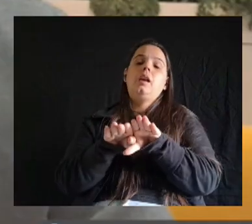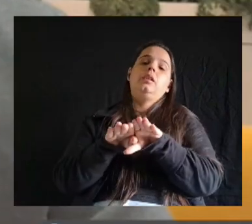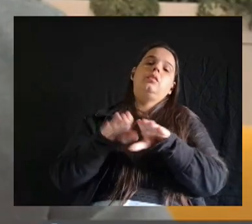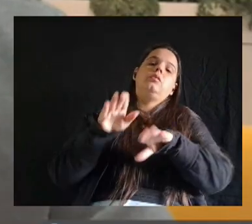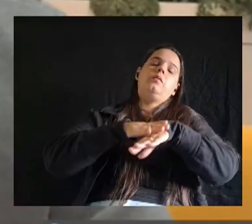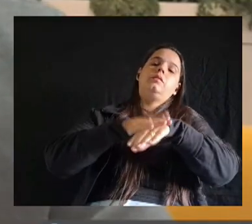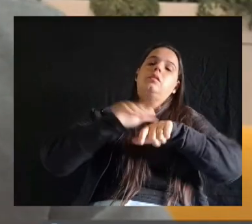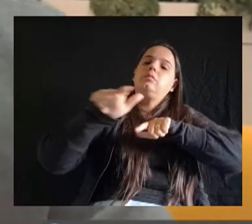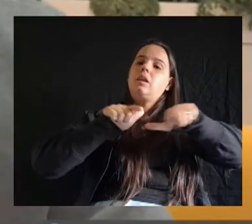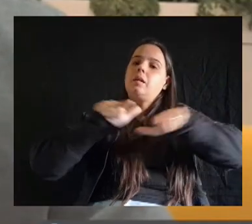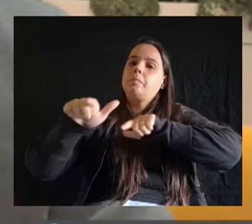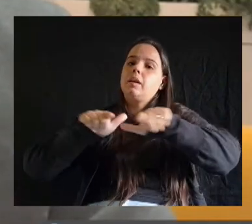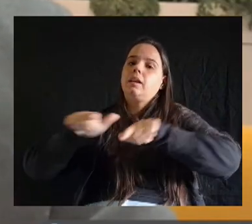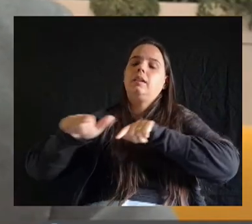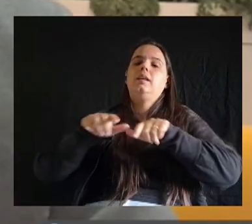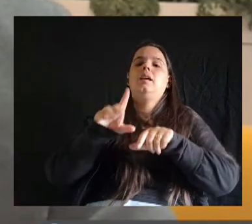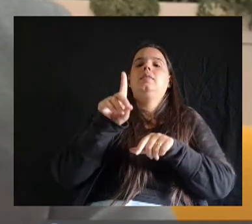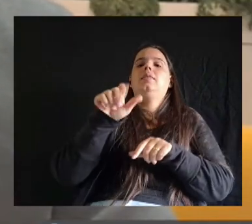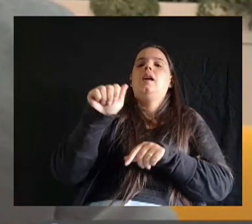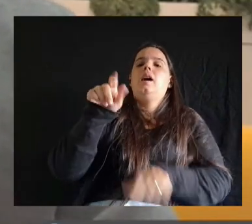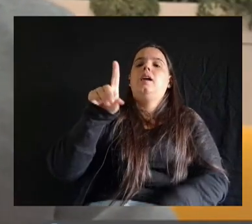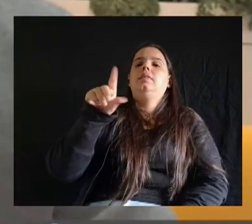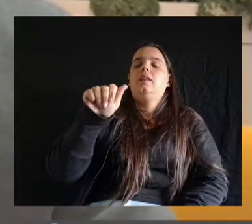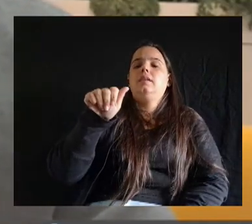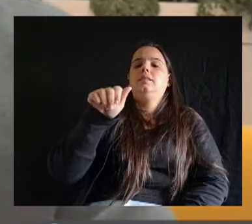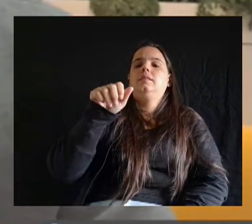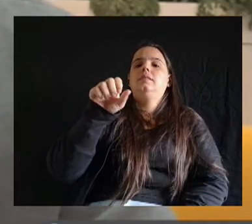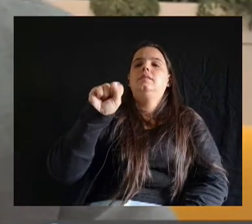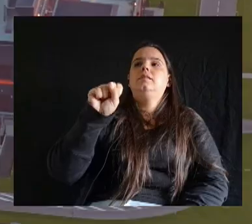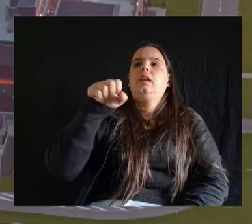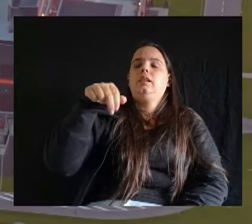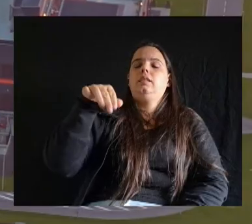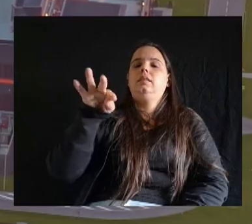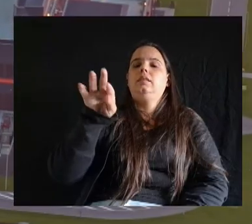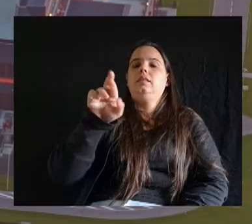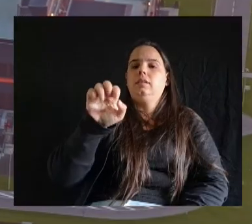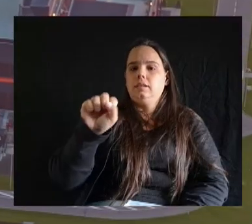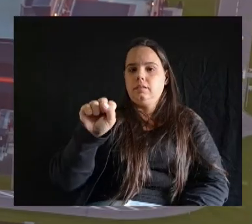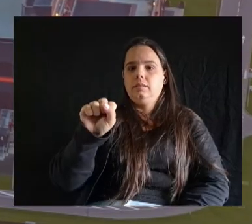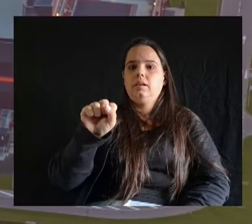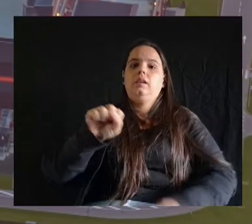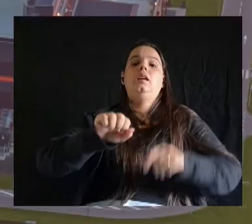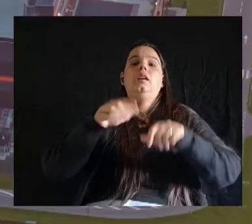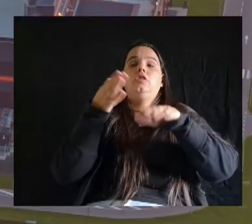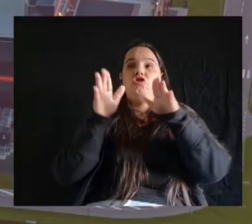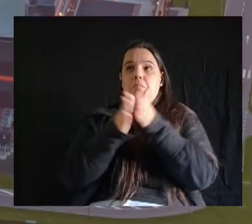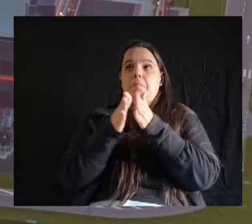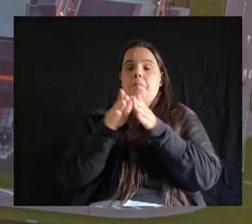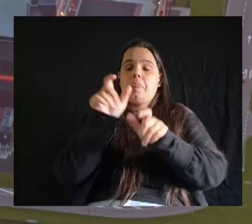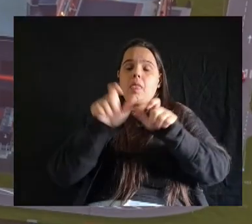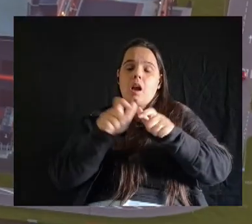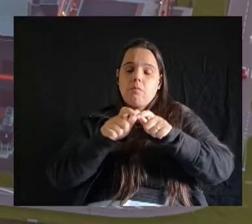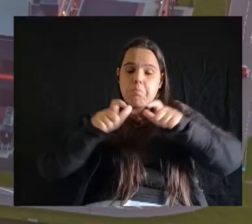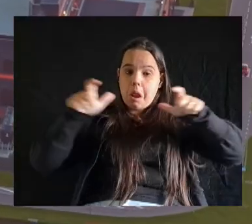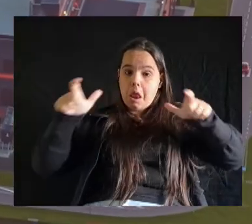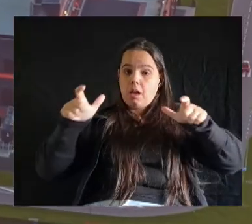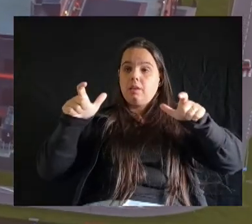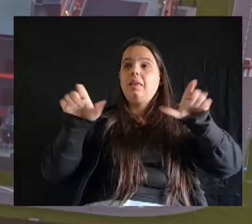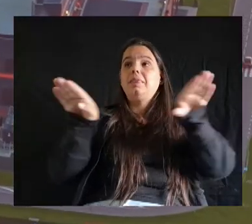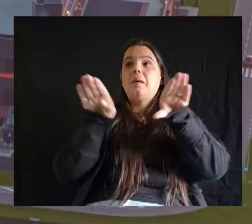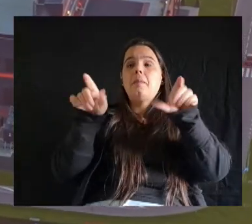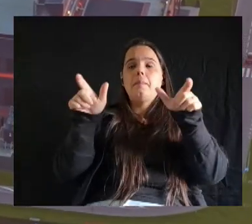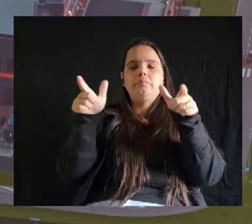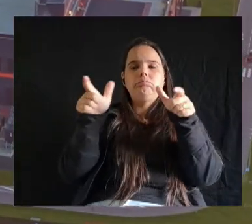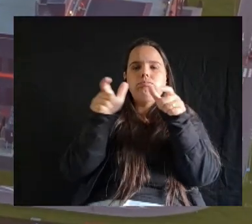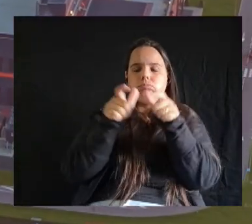data centers parceiros, tá? Tanto data centers de grande porte, quanto data centers menores. E esse é um aspecto importante